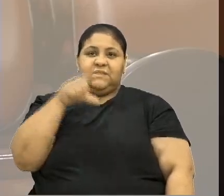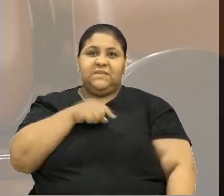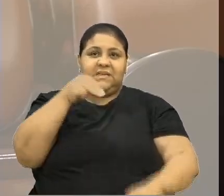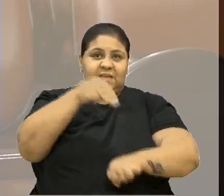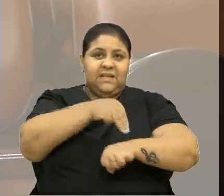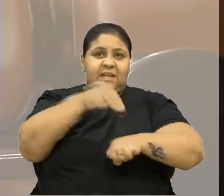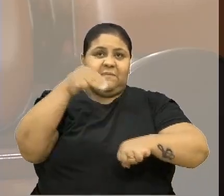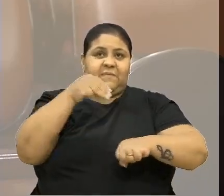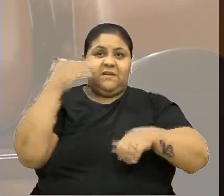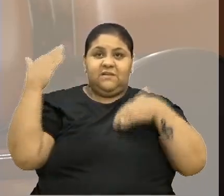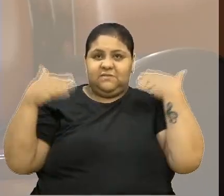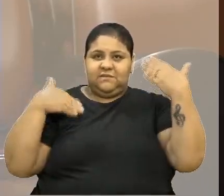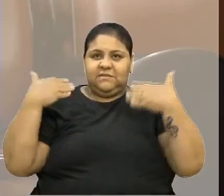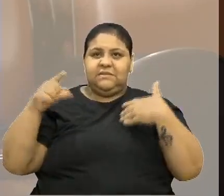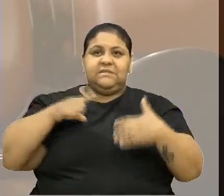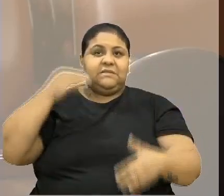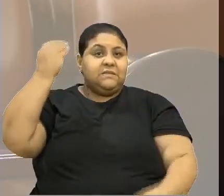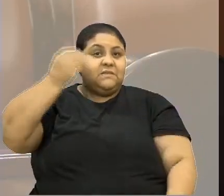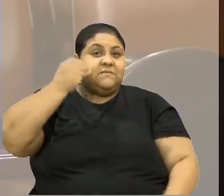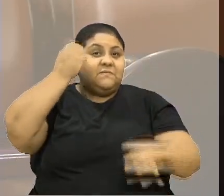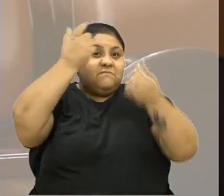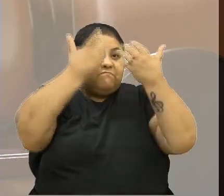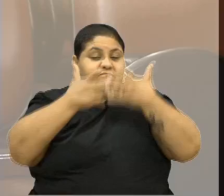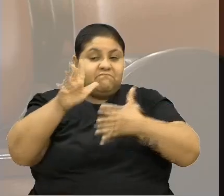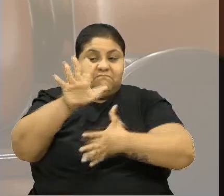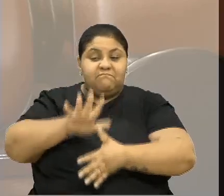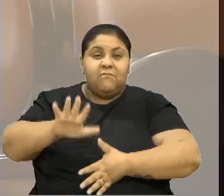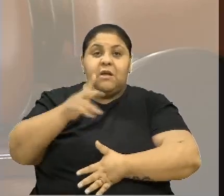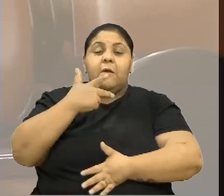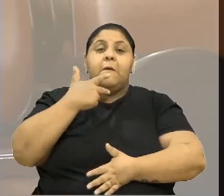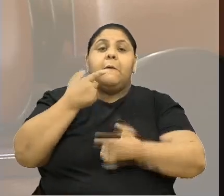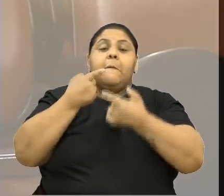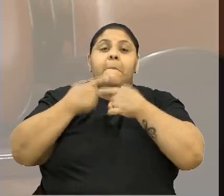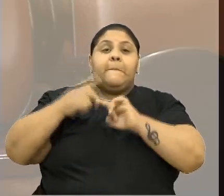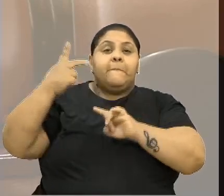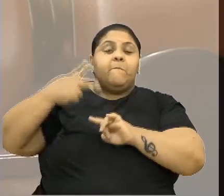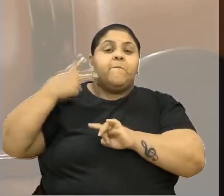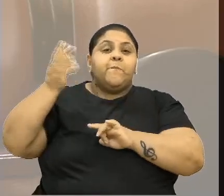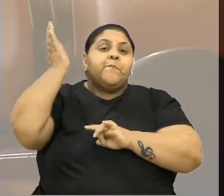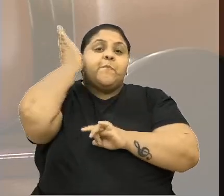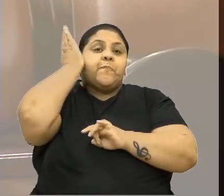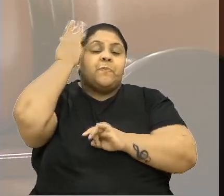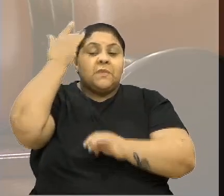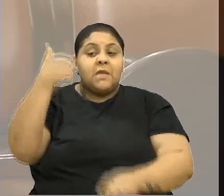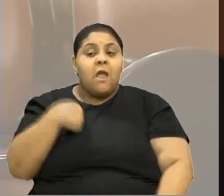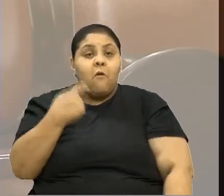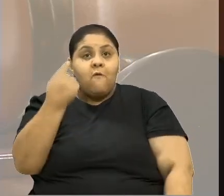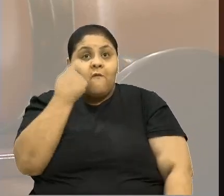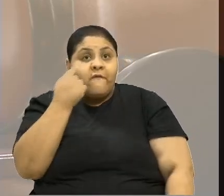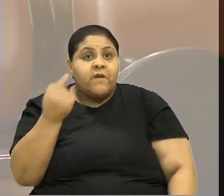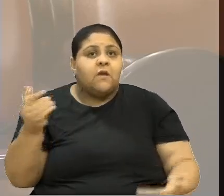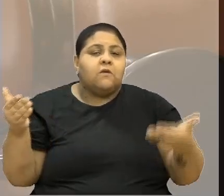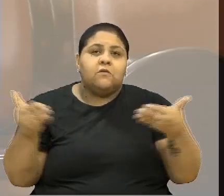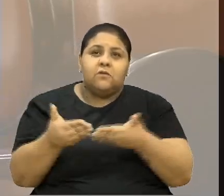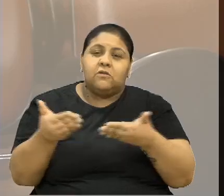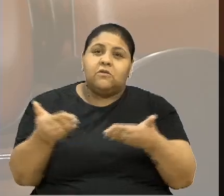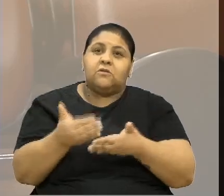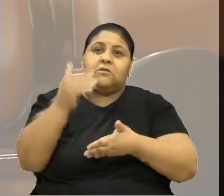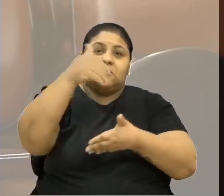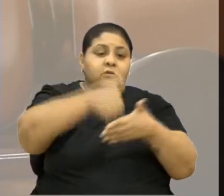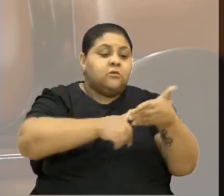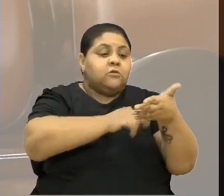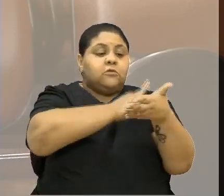falar nessa área. Mas, vereador Felipe, eu vejo que hoje nós estamos votando